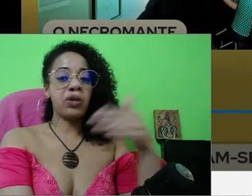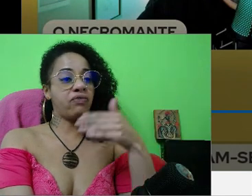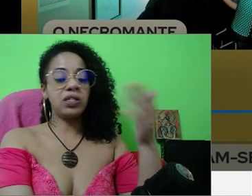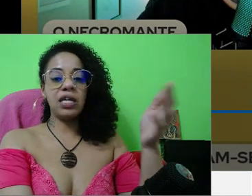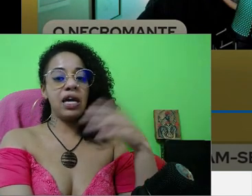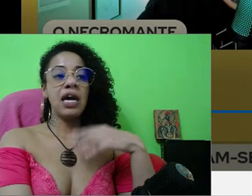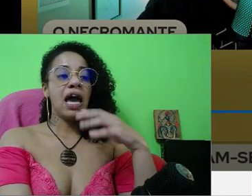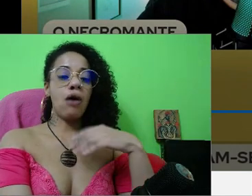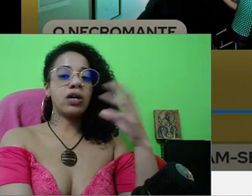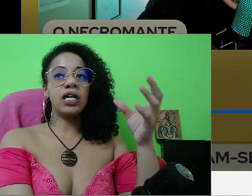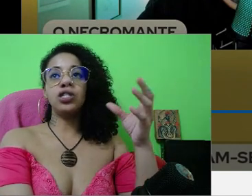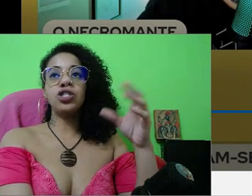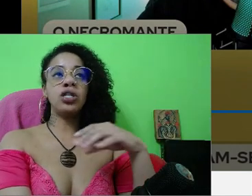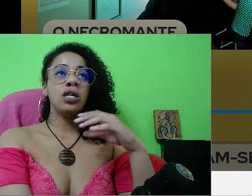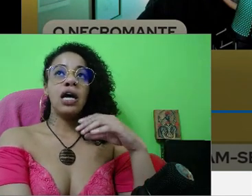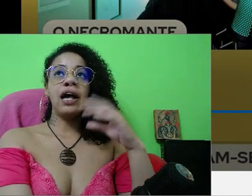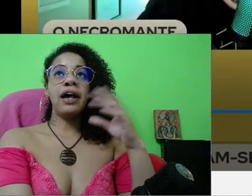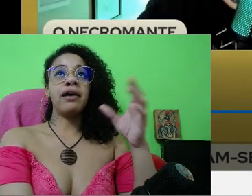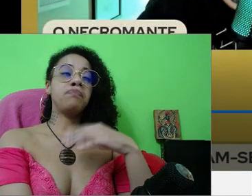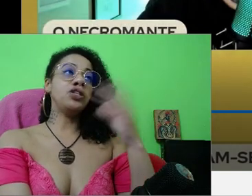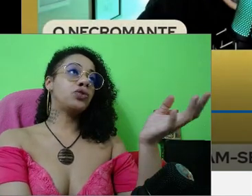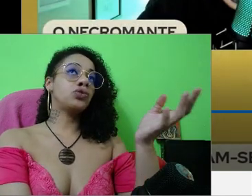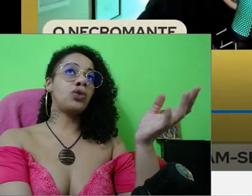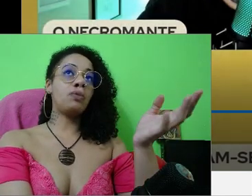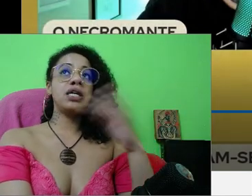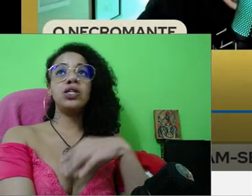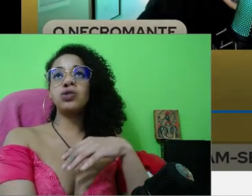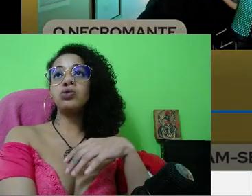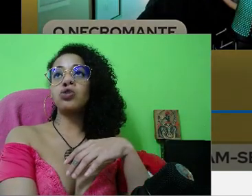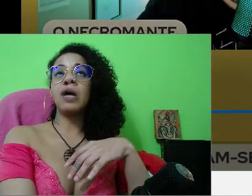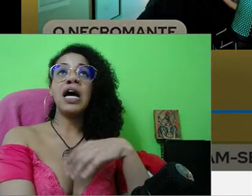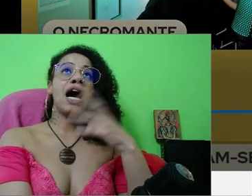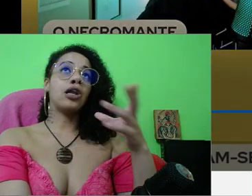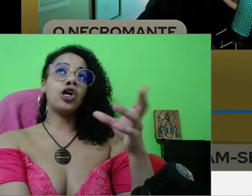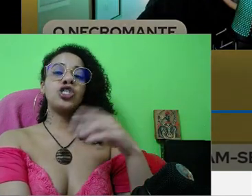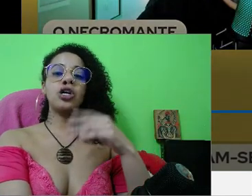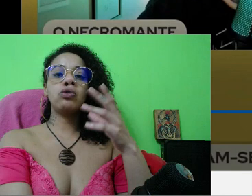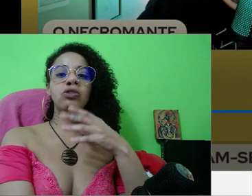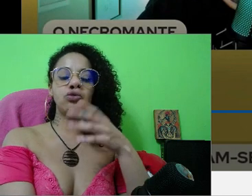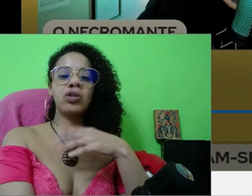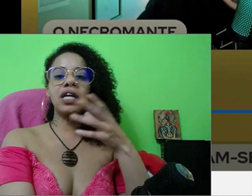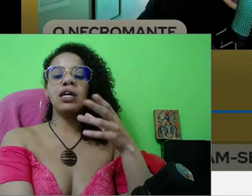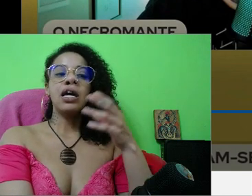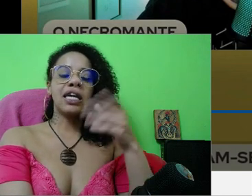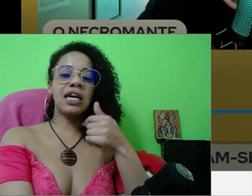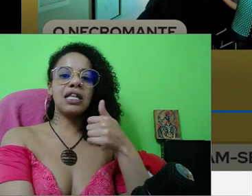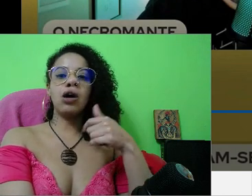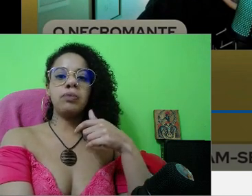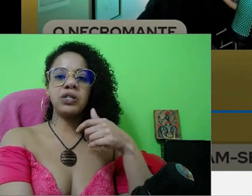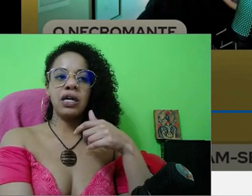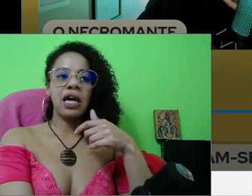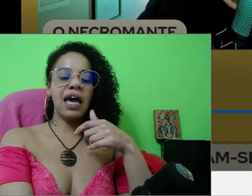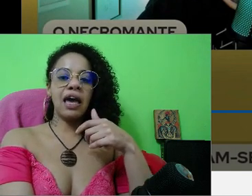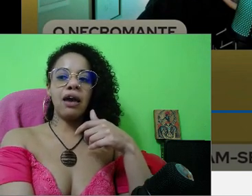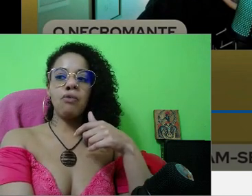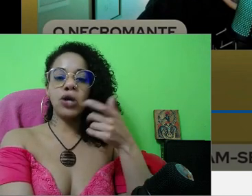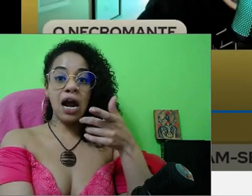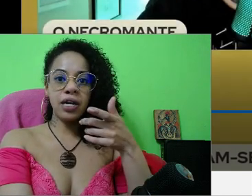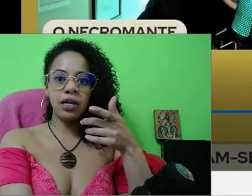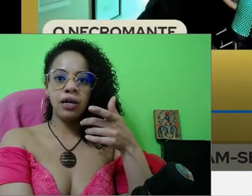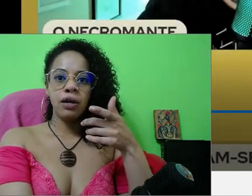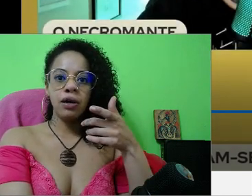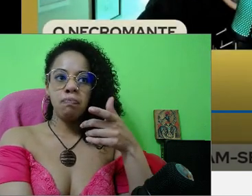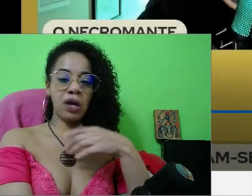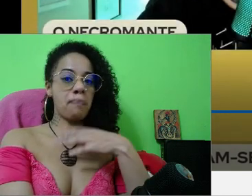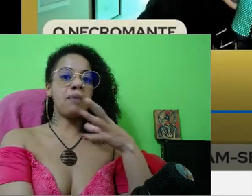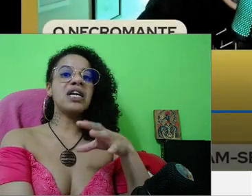assim porque você é o grande isso soma isso não soma a lógica do conteúdo que que é da hora para você é